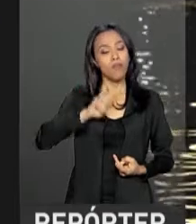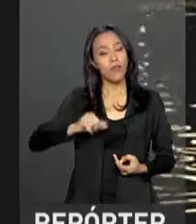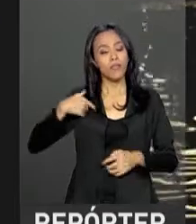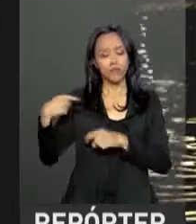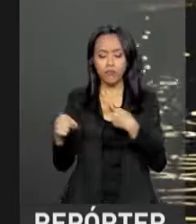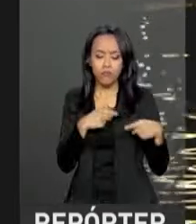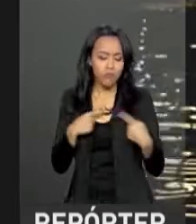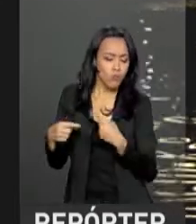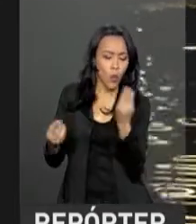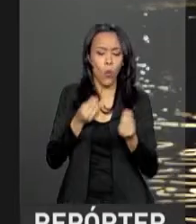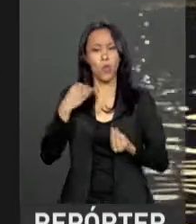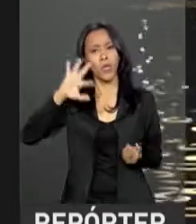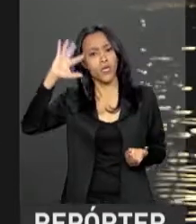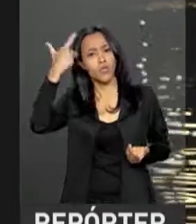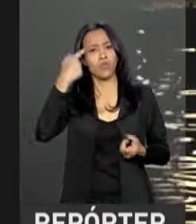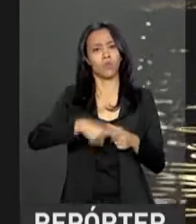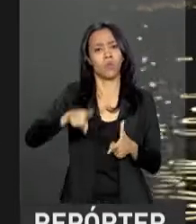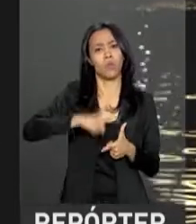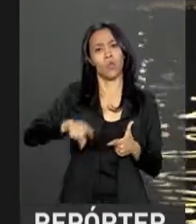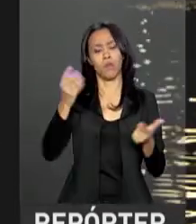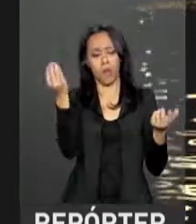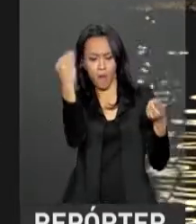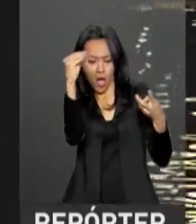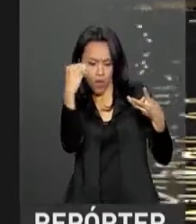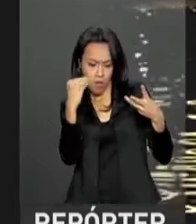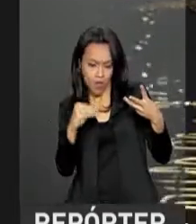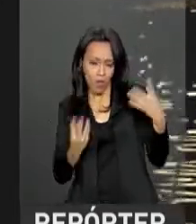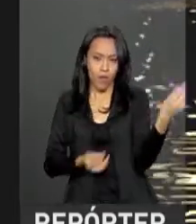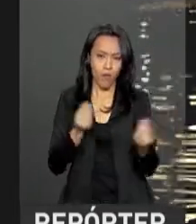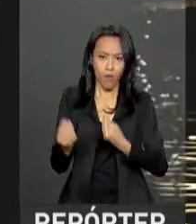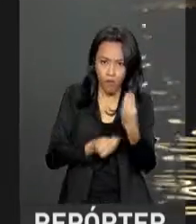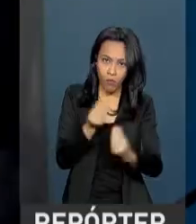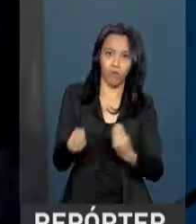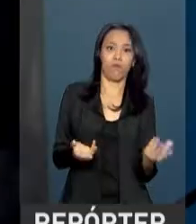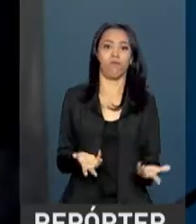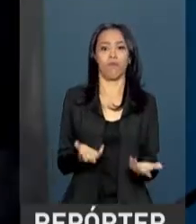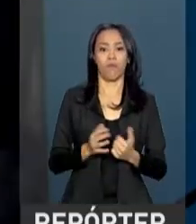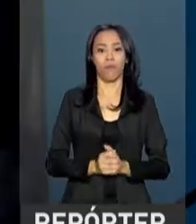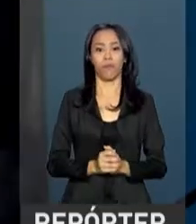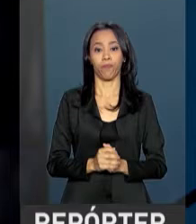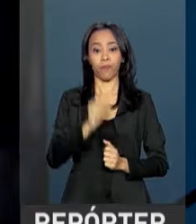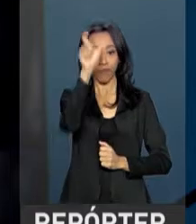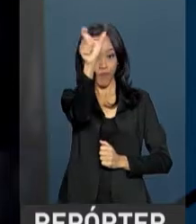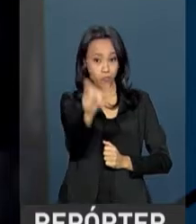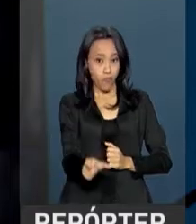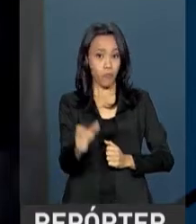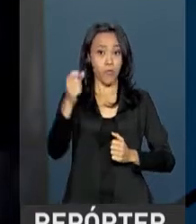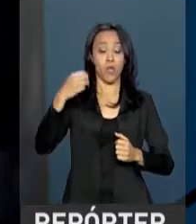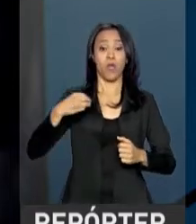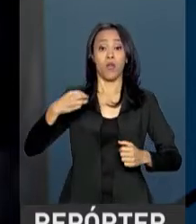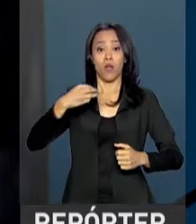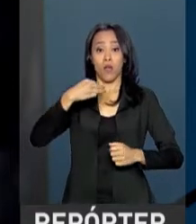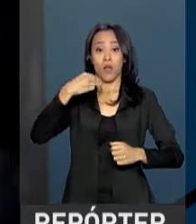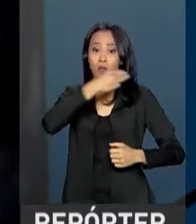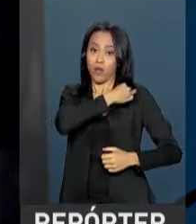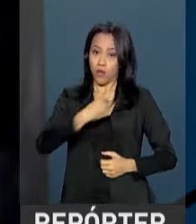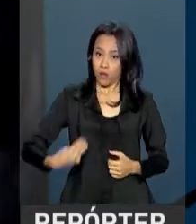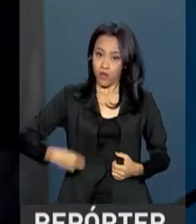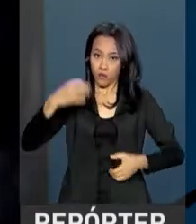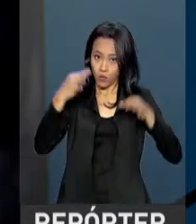implementar ações eficientes no combate ao uso das drogas para o ministro da justiça setor 4 jardim